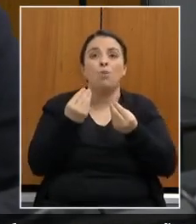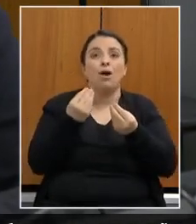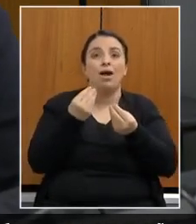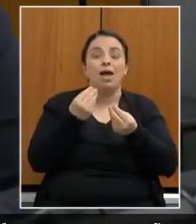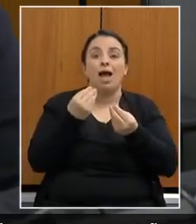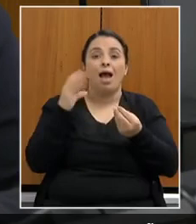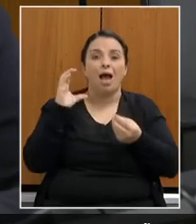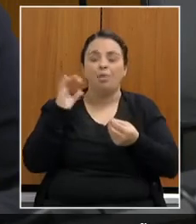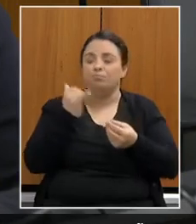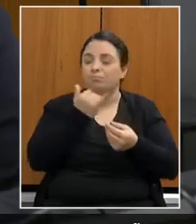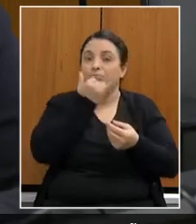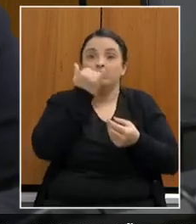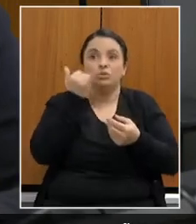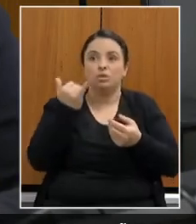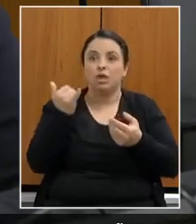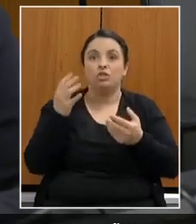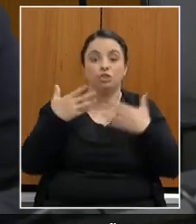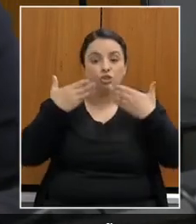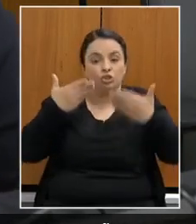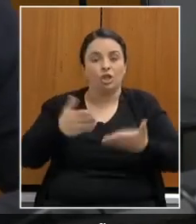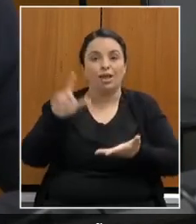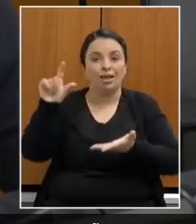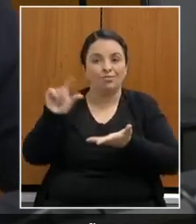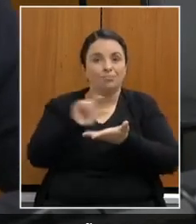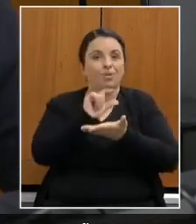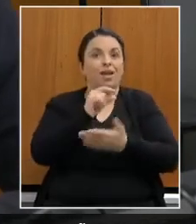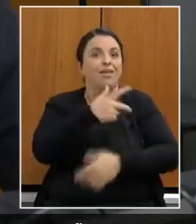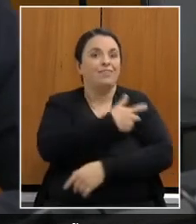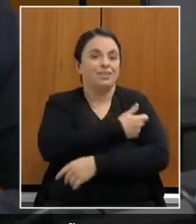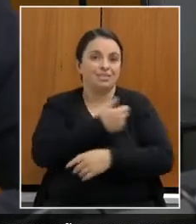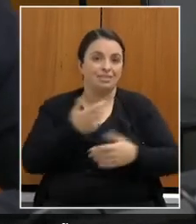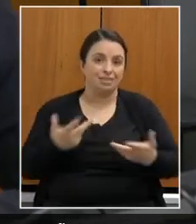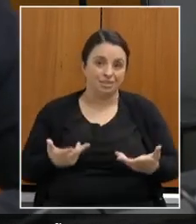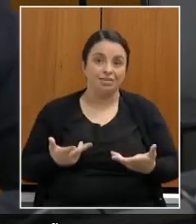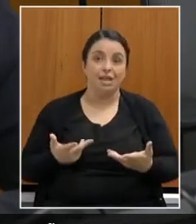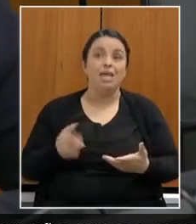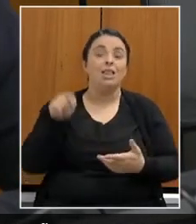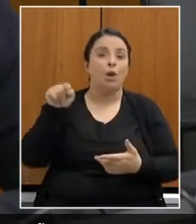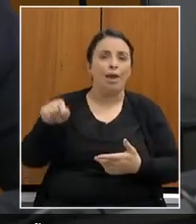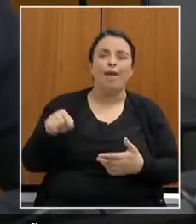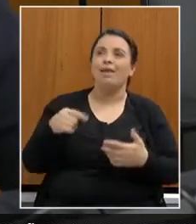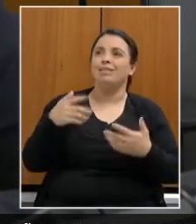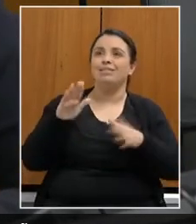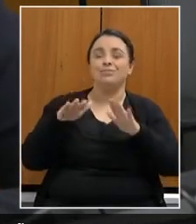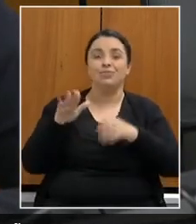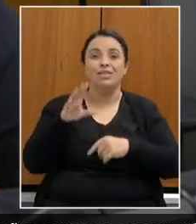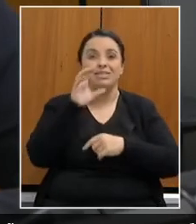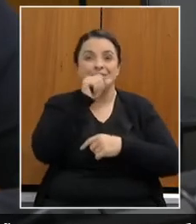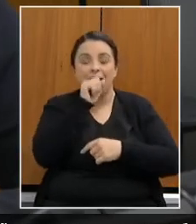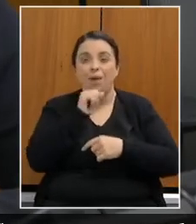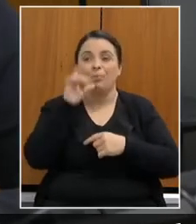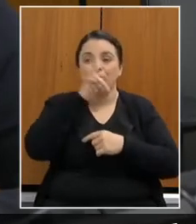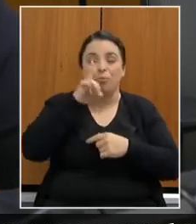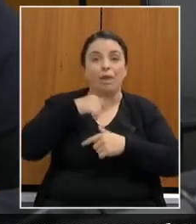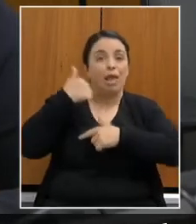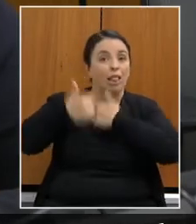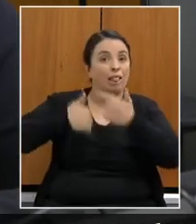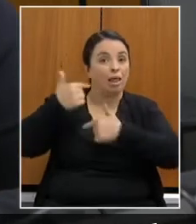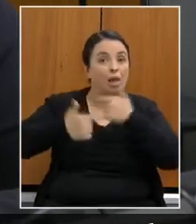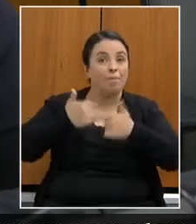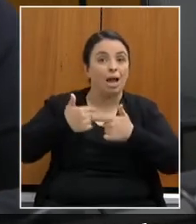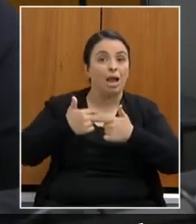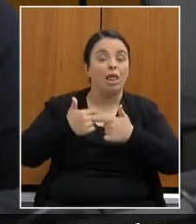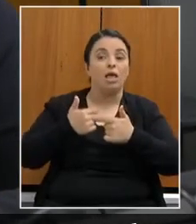elas estão falando em um carro que não para, e eles trabalham final de semana sem ganhar hora extra, eles estão trabalhando lá,